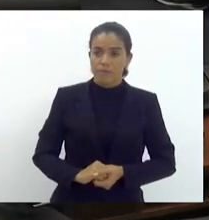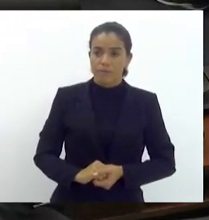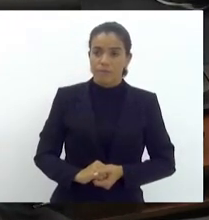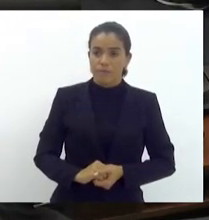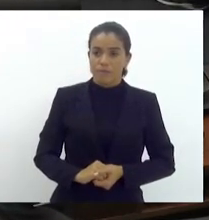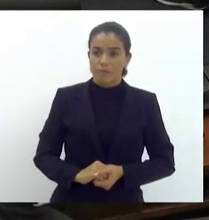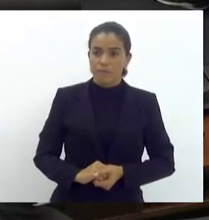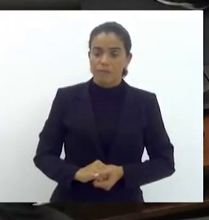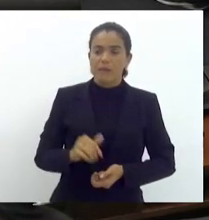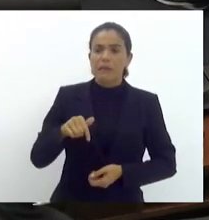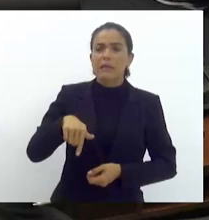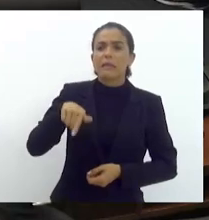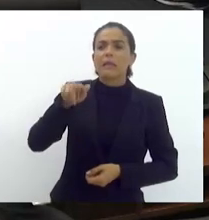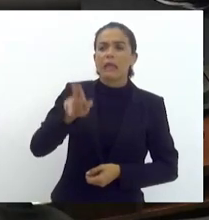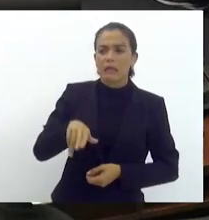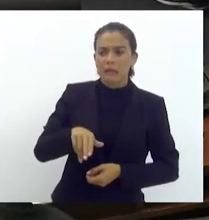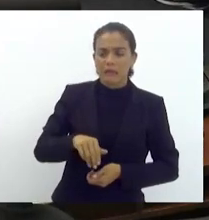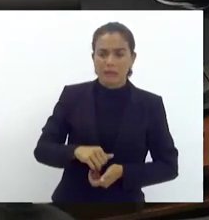tem